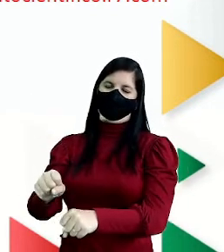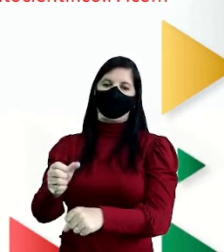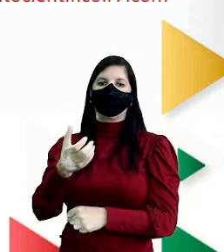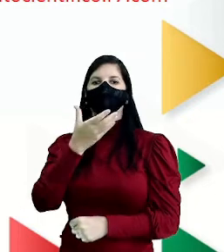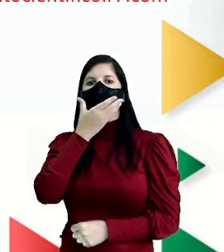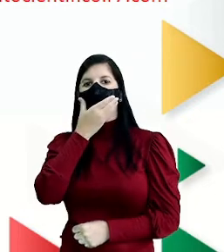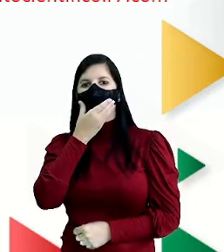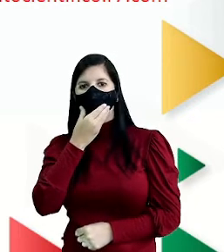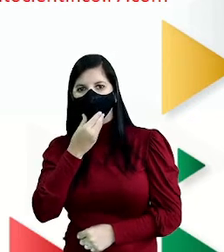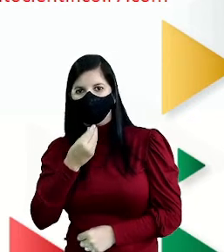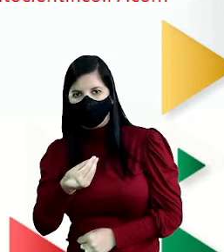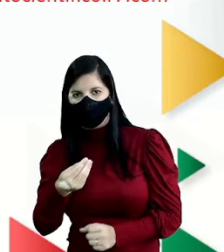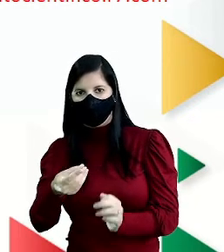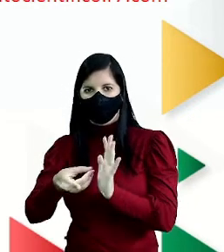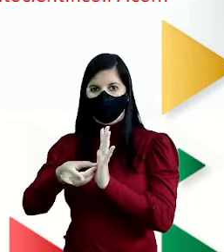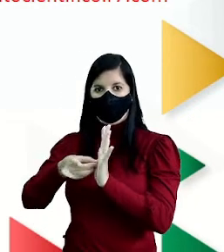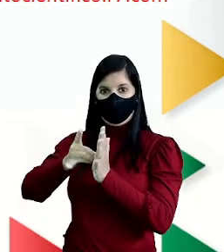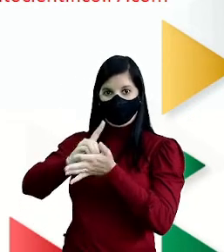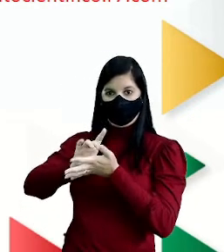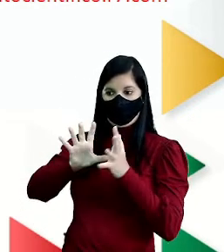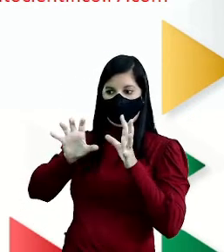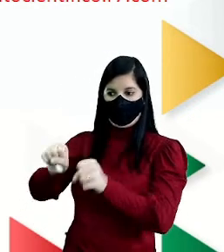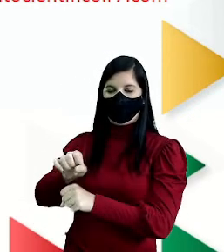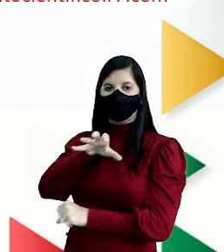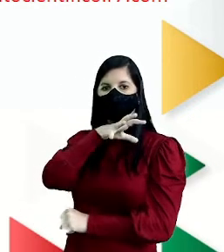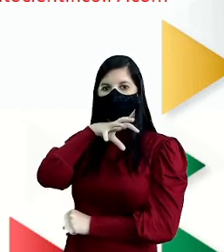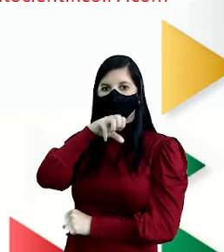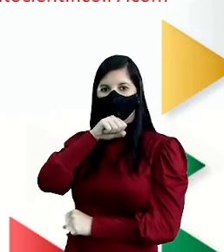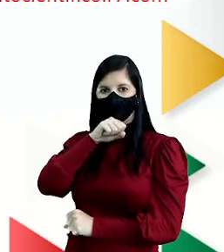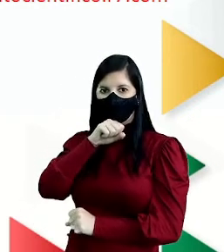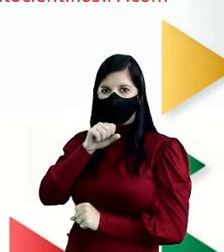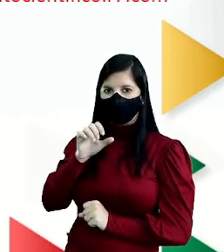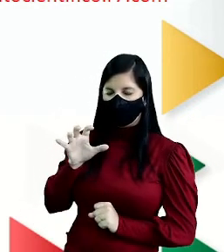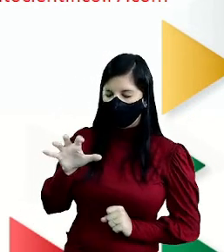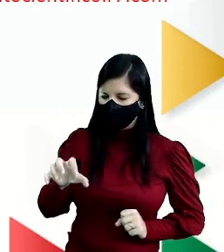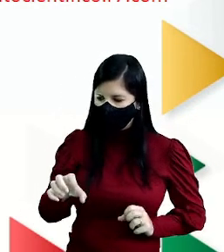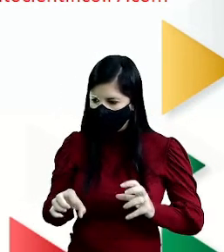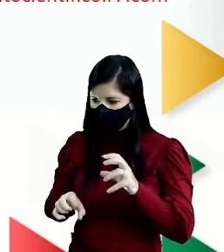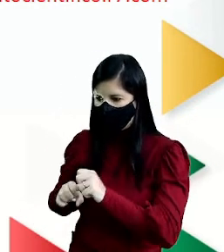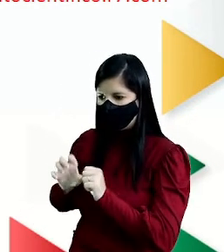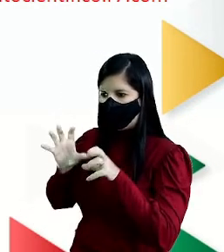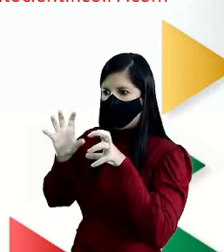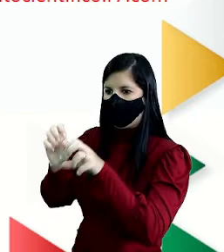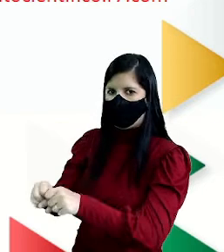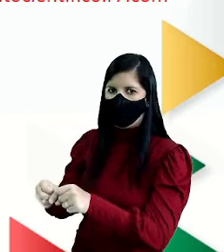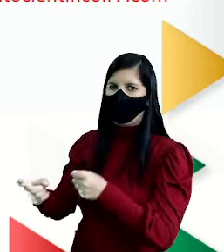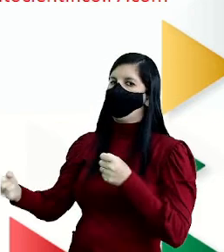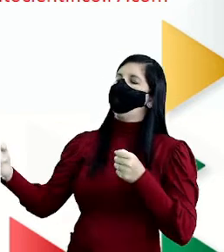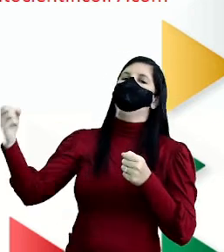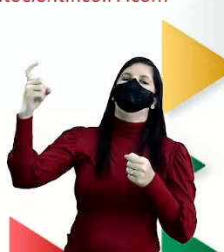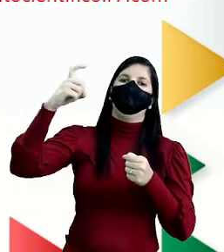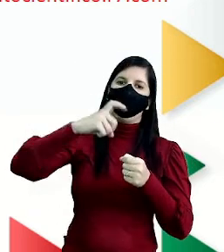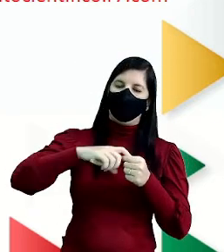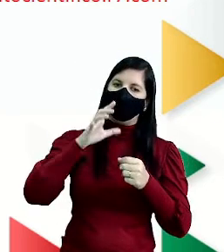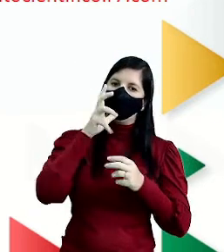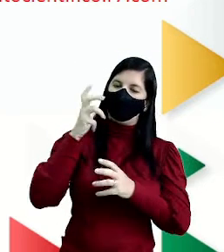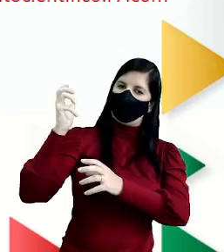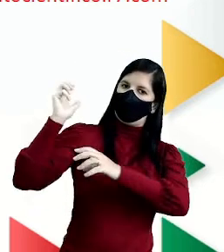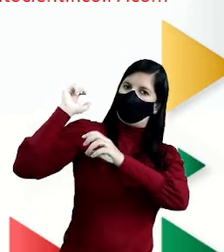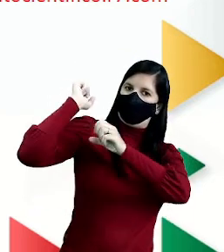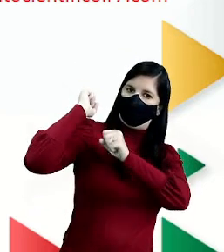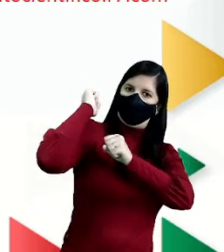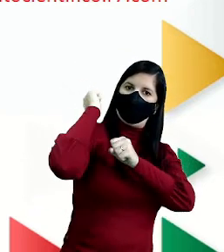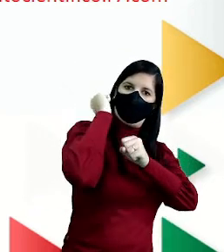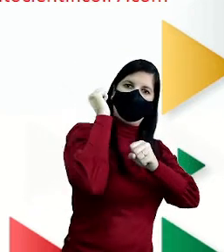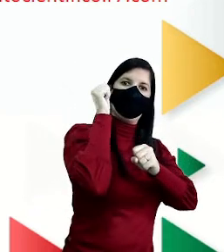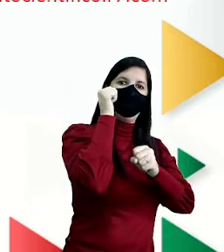dançam antes da caçada, imitando a perseguição e a captura da presa. Quando voltam com os animais abatidos, as mulheres dançam